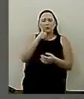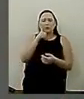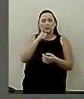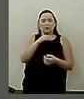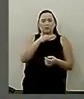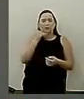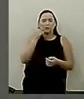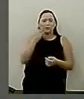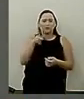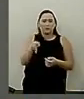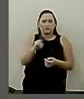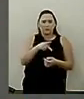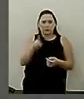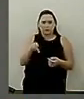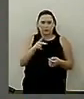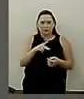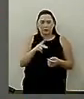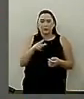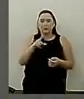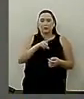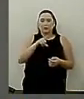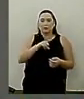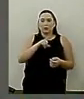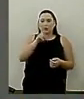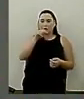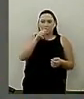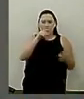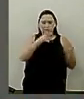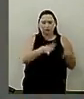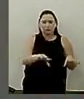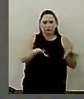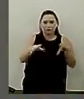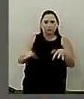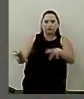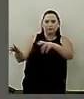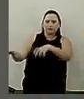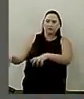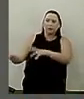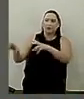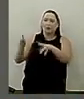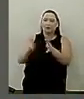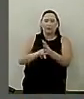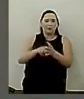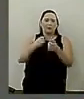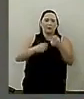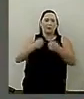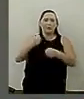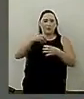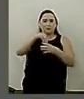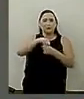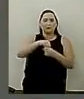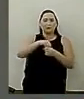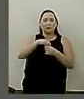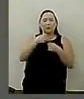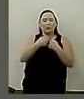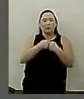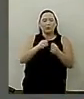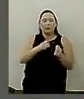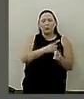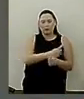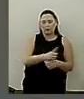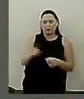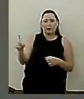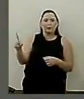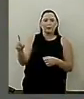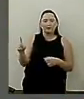nossa cidade que foi levada pela enxurrada dentro do seu próprio carro, após um ônibus passar